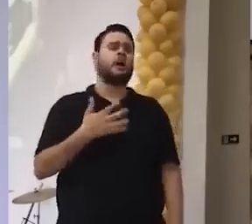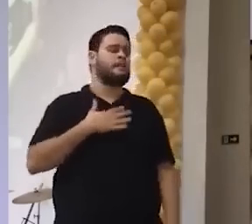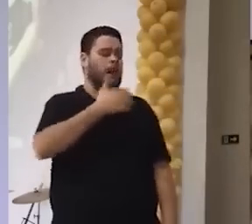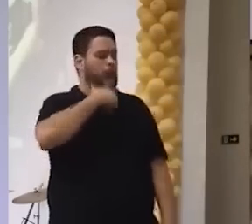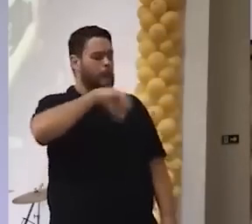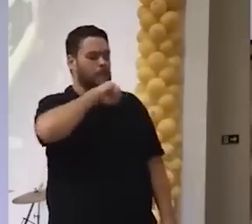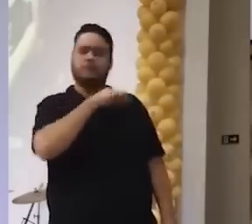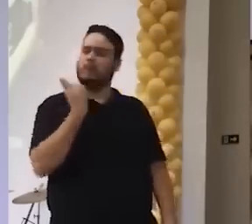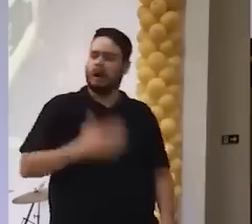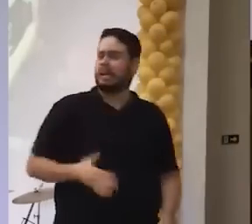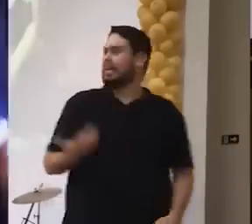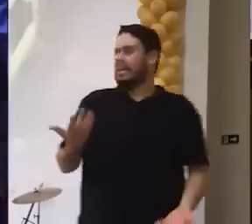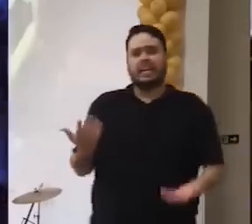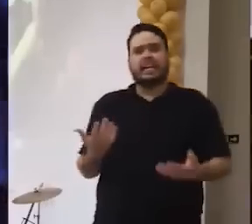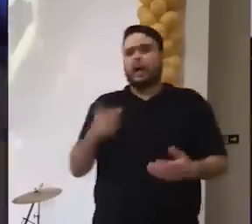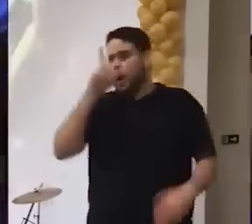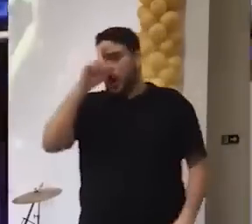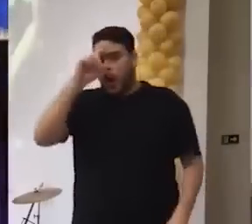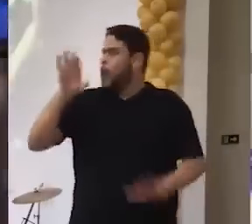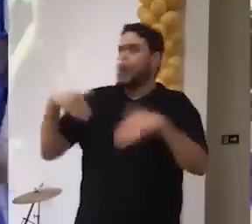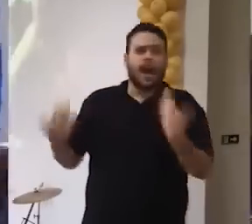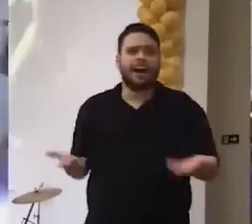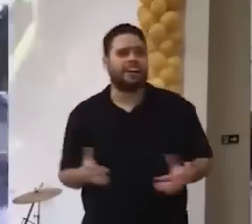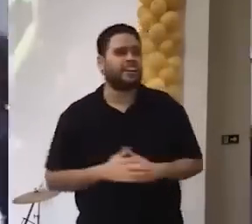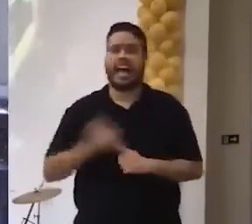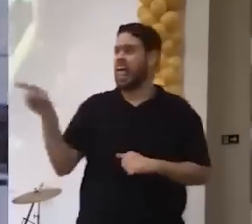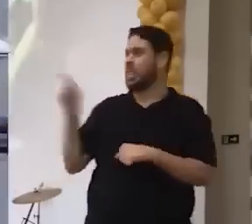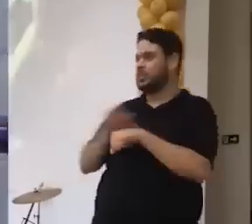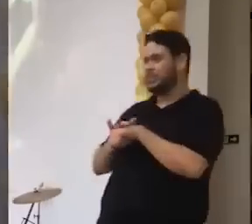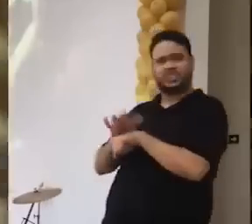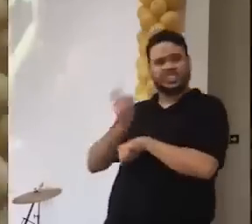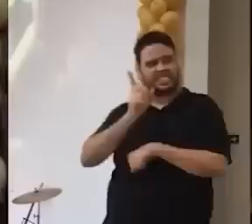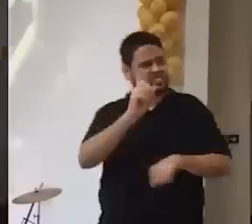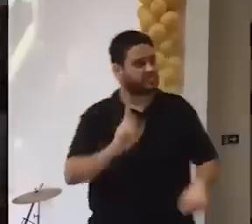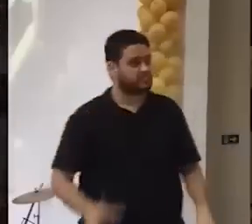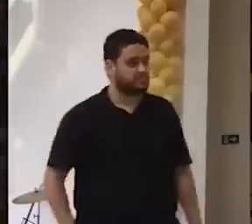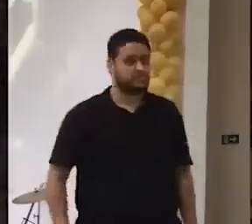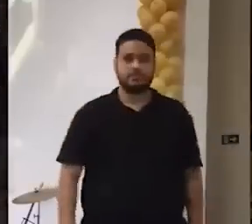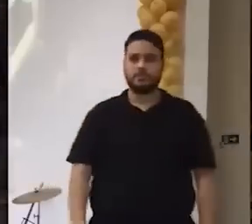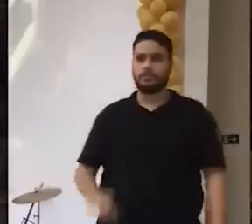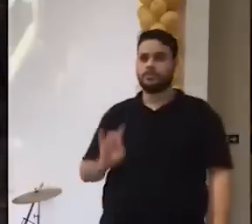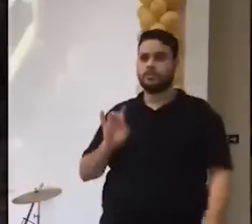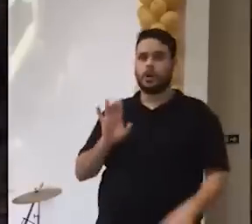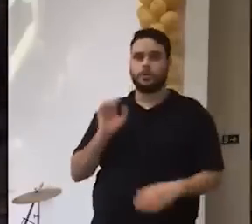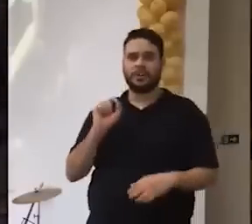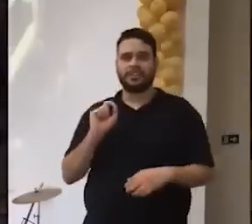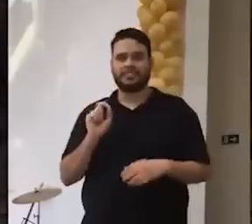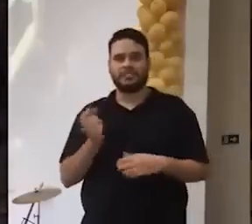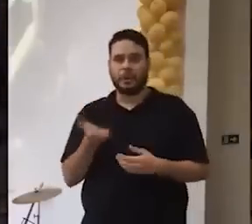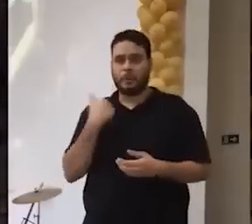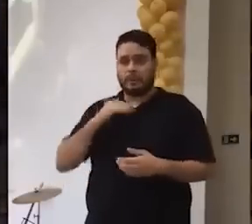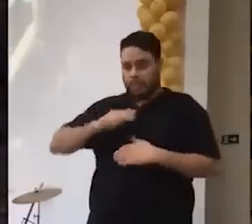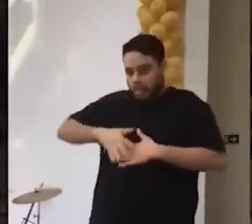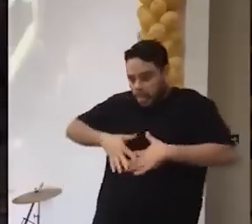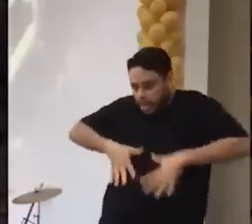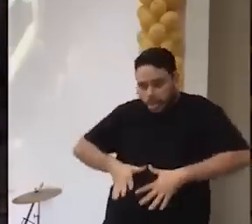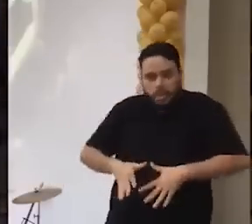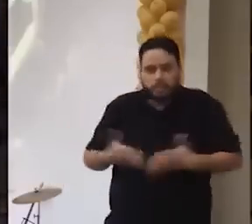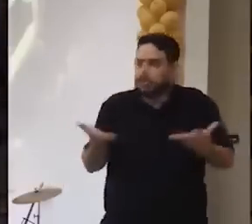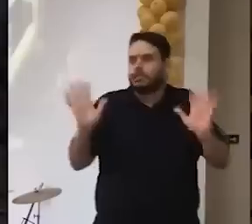problema dela? Em que hospital que ela está? Ele disse, não, ela não está doente não, eu só estou com medo de morrer um dia. Eu falei, rapaz, mas deixa a sua mãe